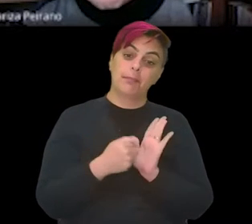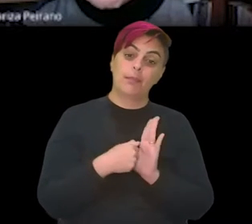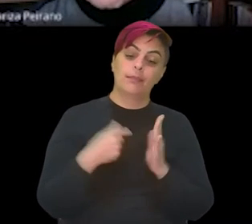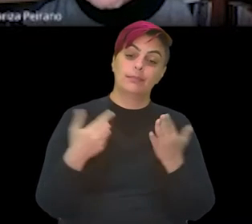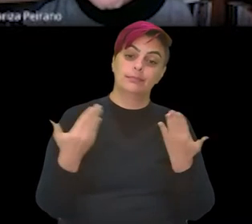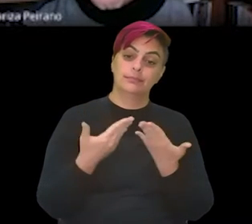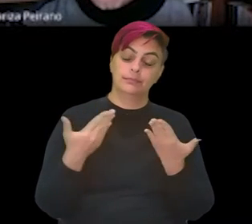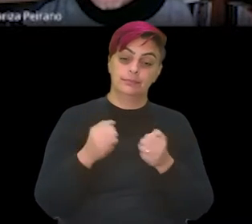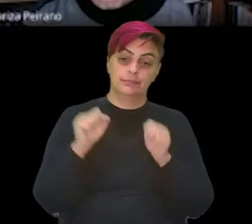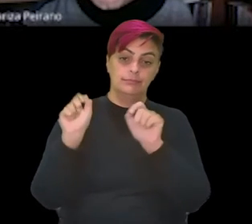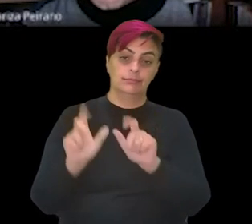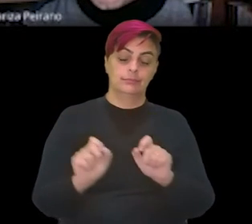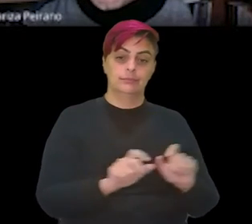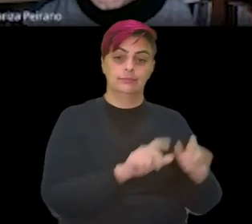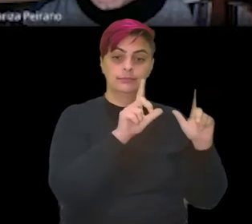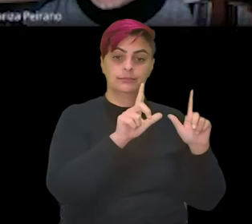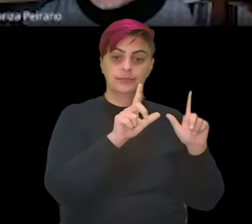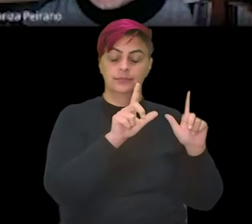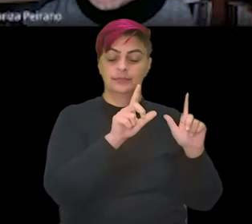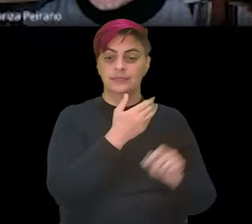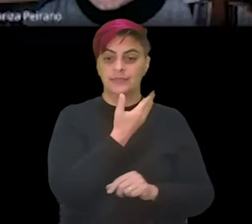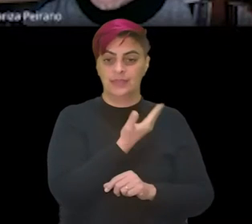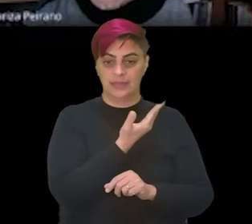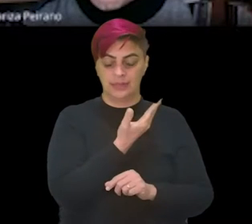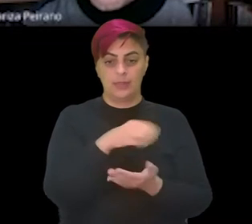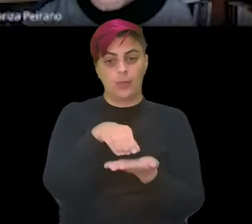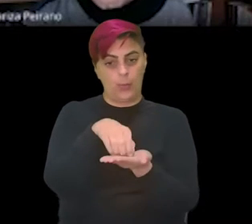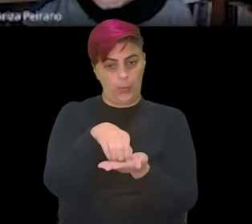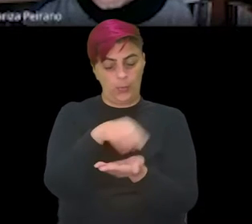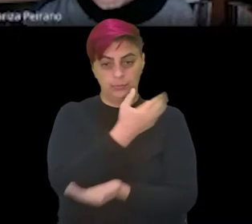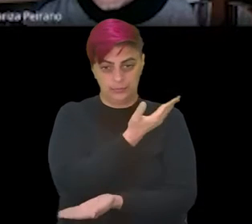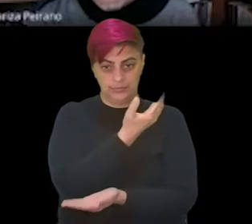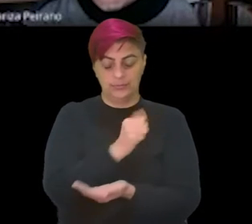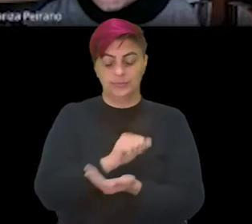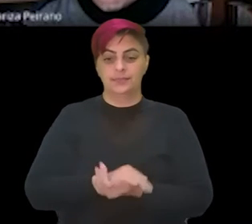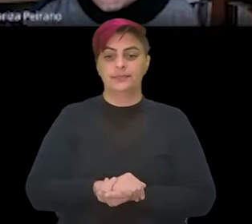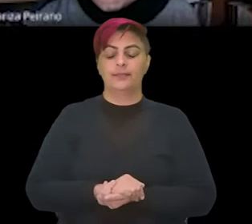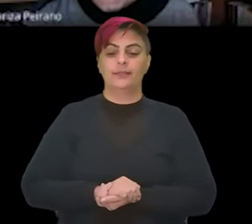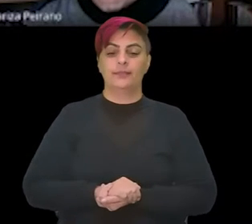simplesmente um slide com um grupo de nativos na aldeia,